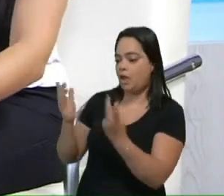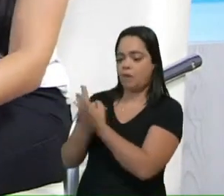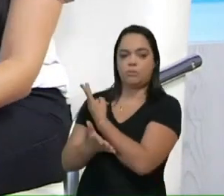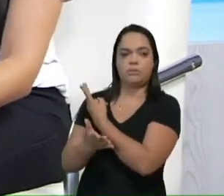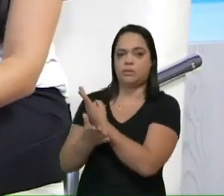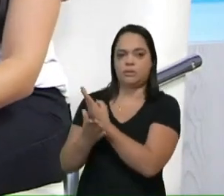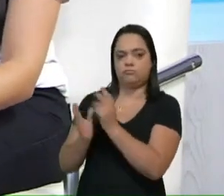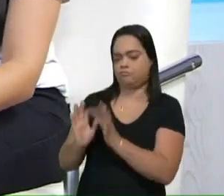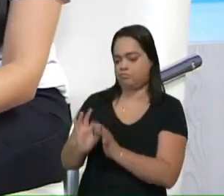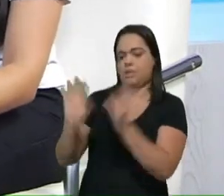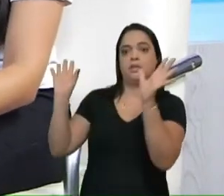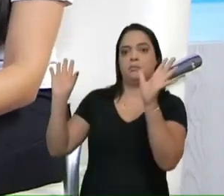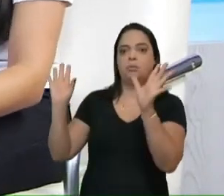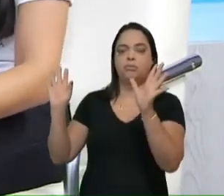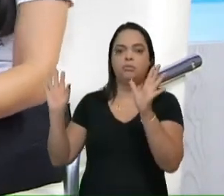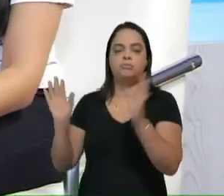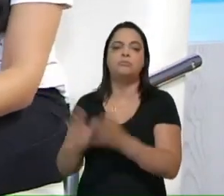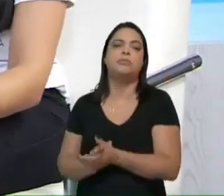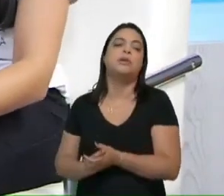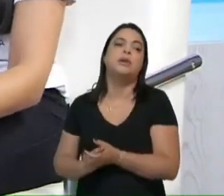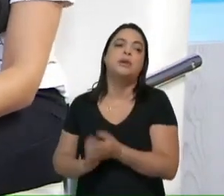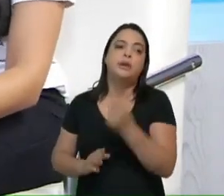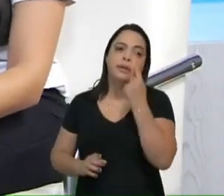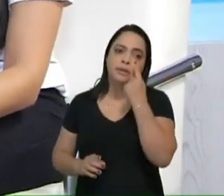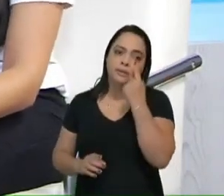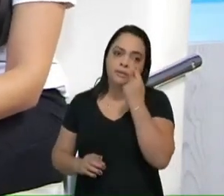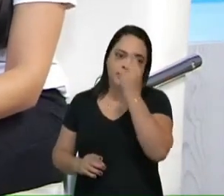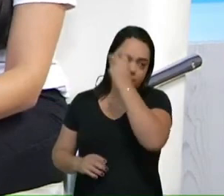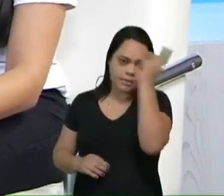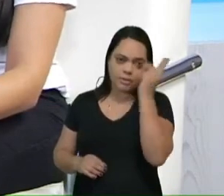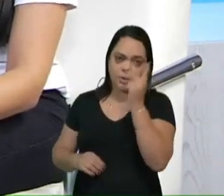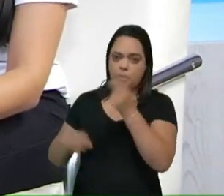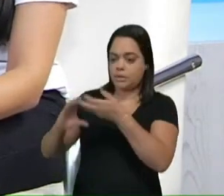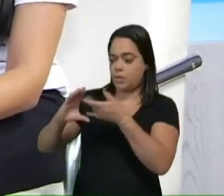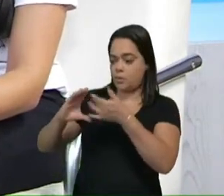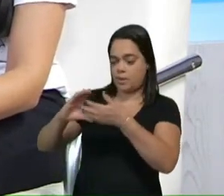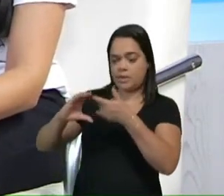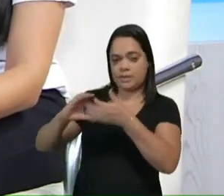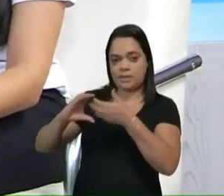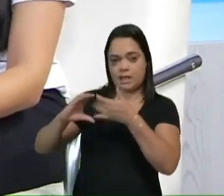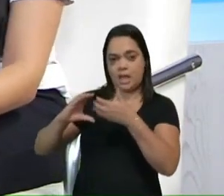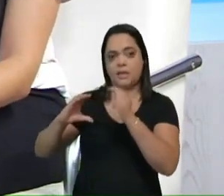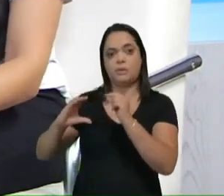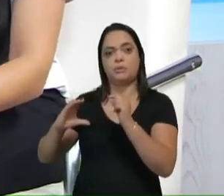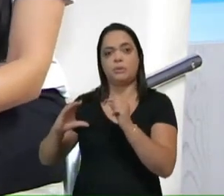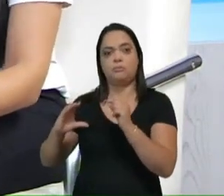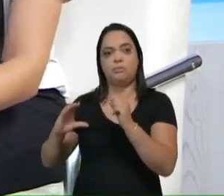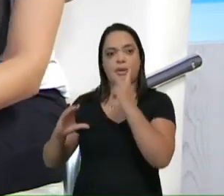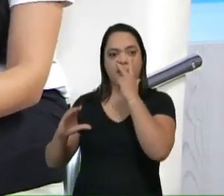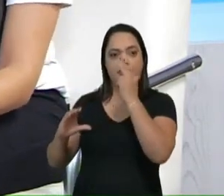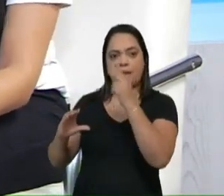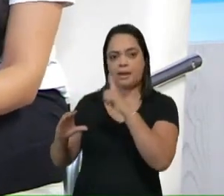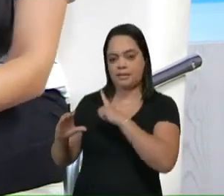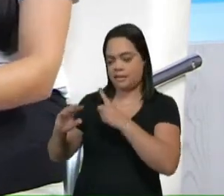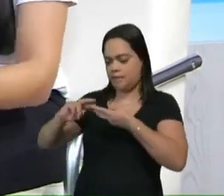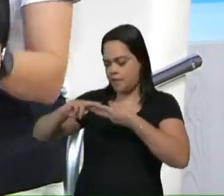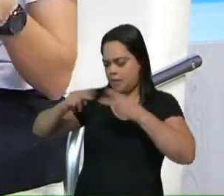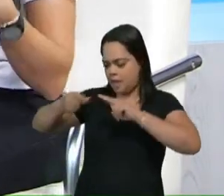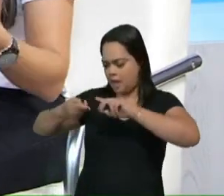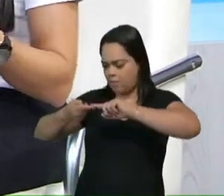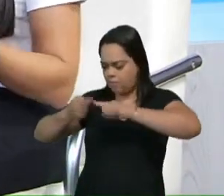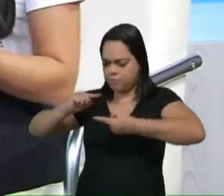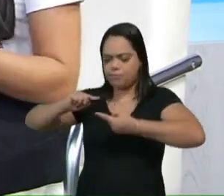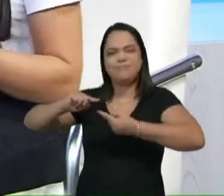espontânea eh então quando a gente gente vê esses pacientes com doenças raras Muito provavelmente houve uma alteração no DNA E